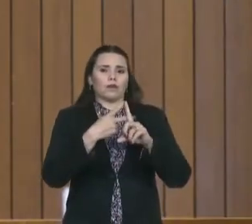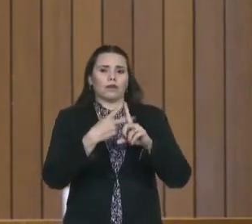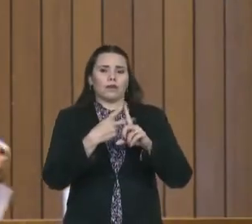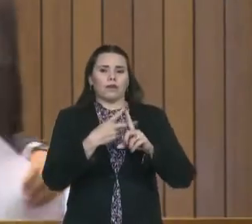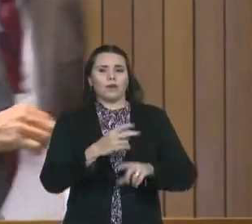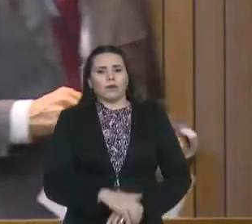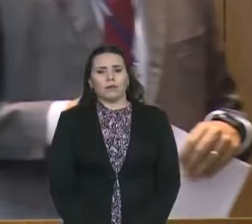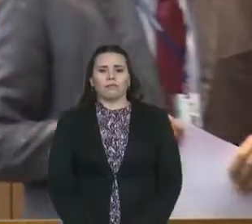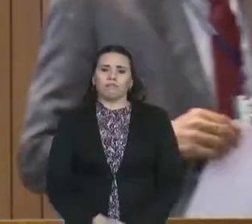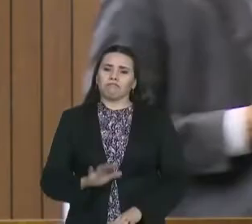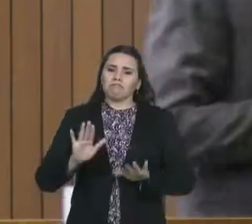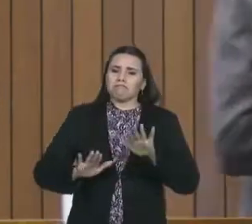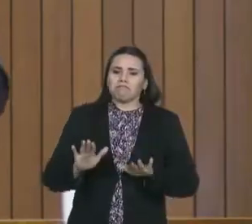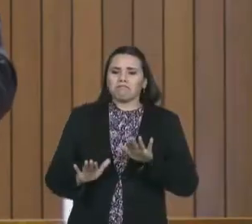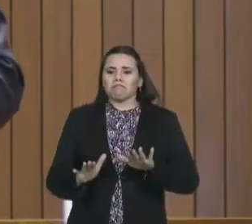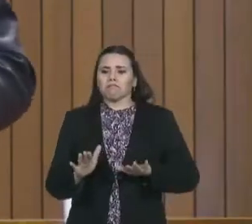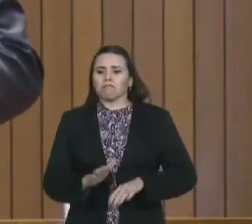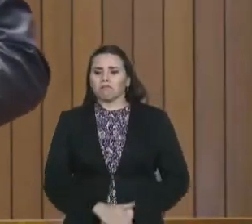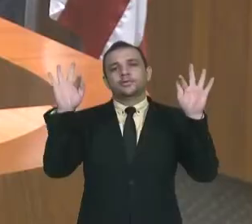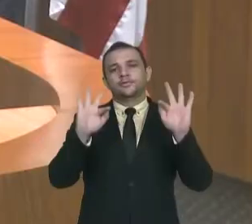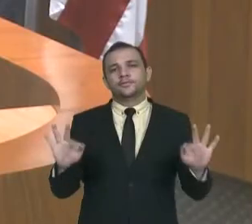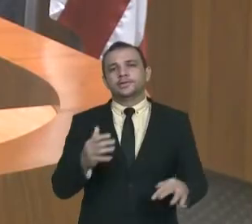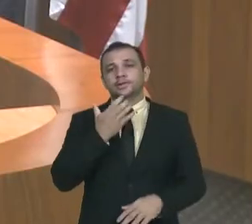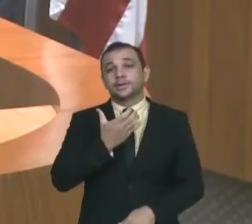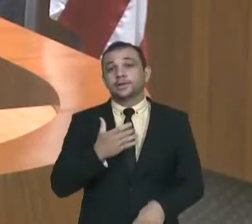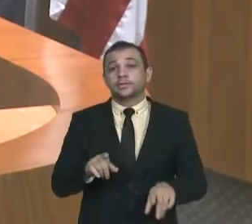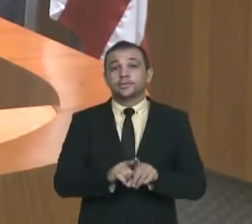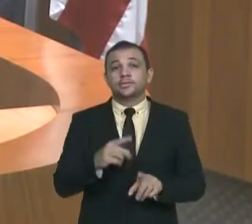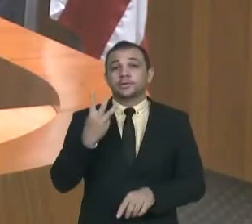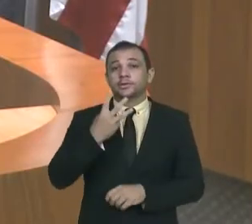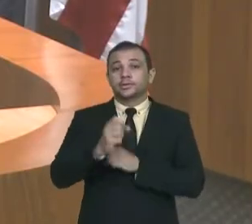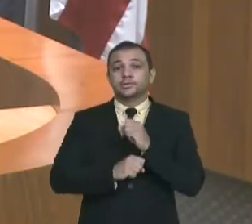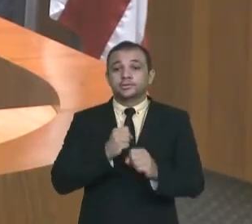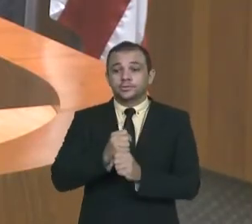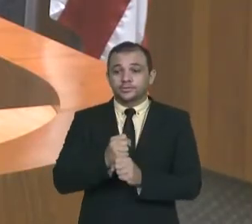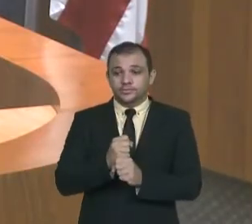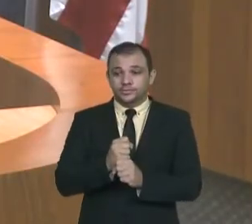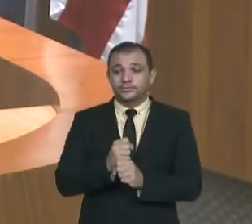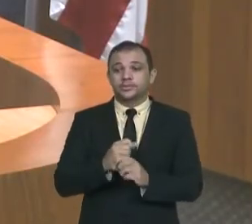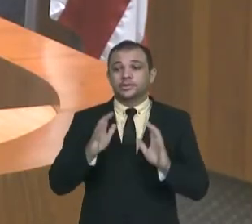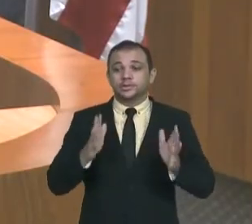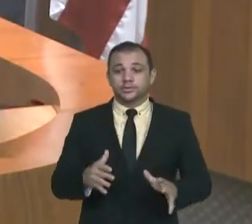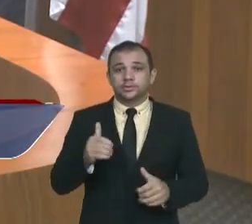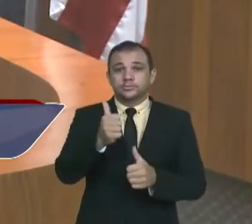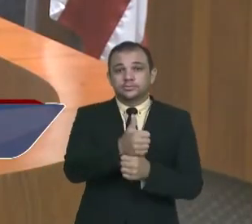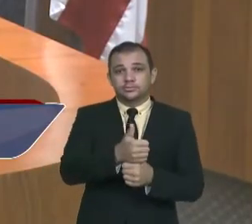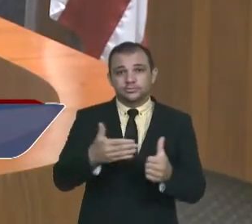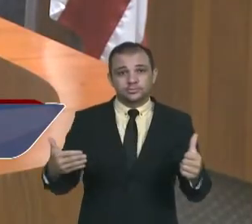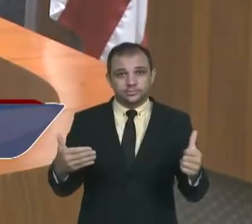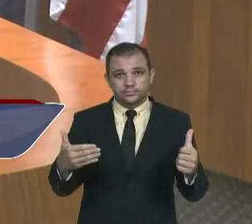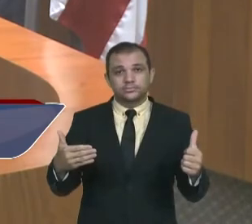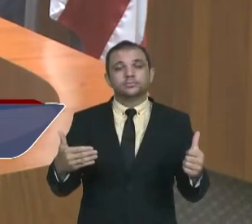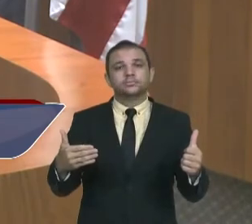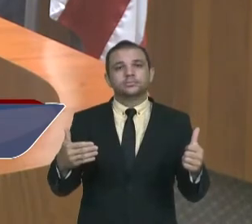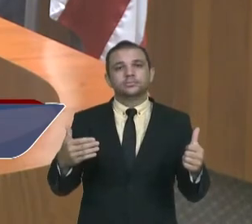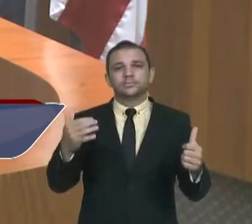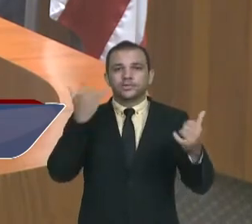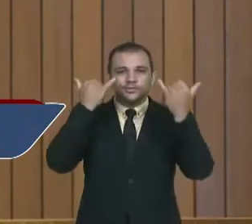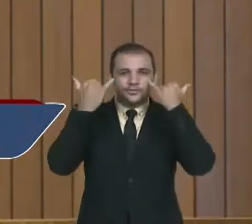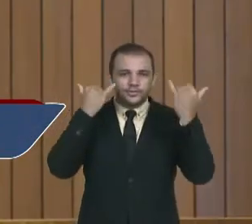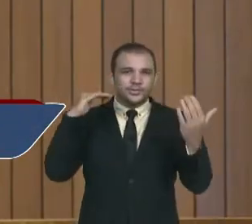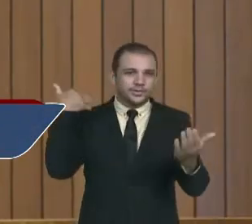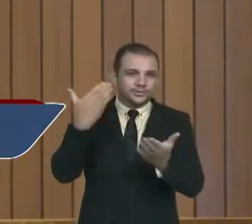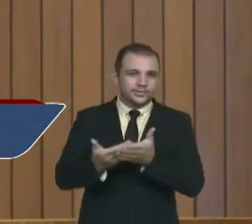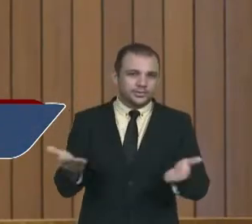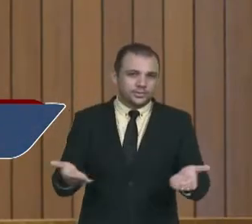breve balanço das suas atividades parlamentares. Pelo terceiro ano consecutivo, nosso mandato, até os dados de hoje pela